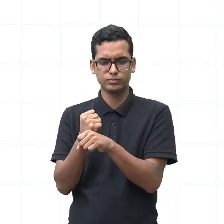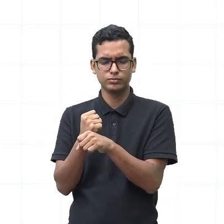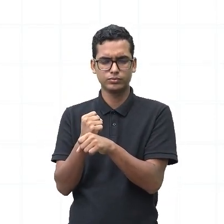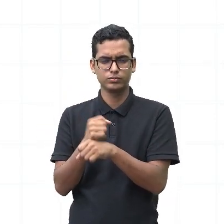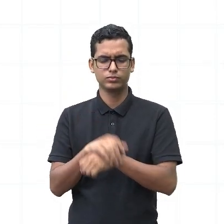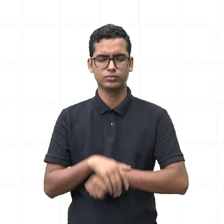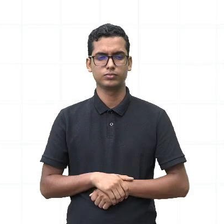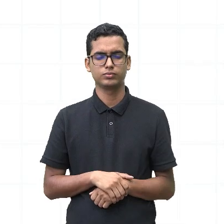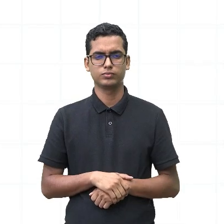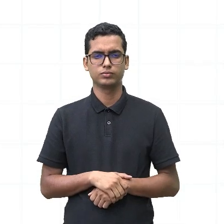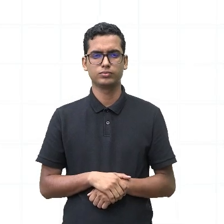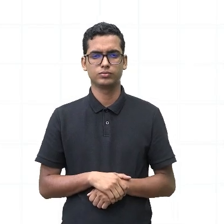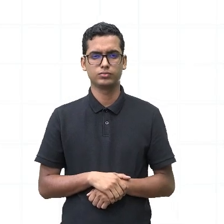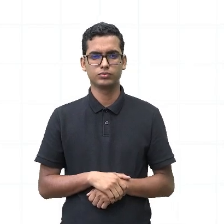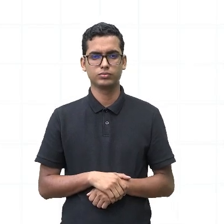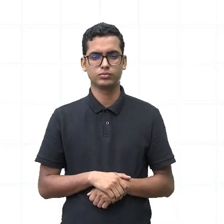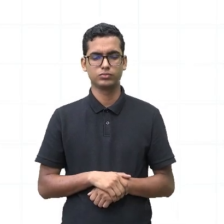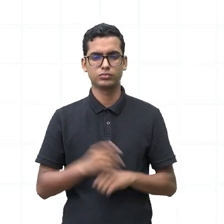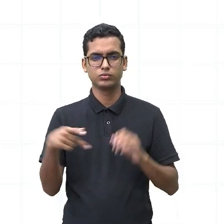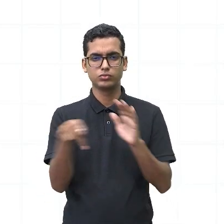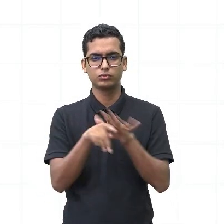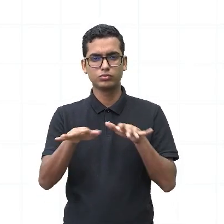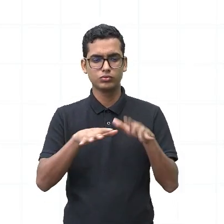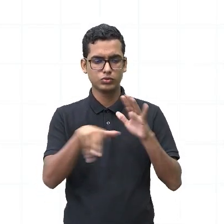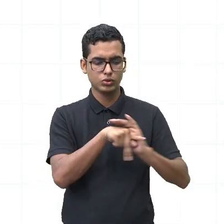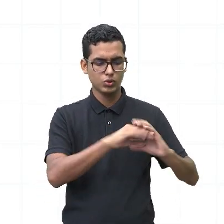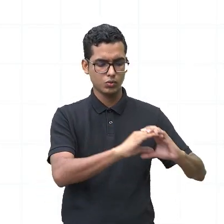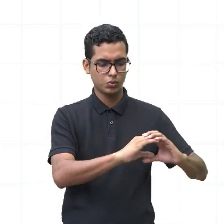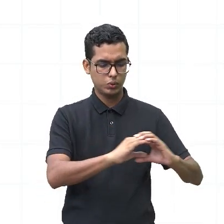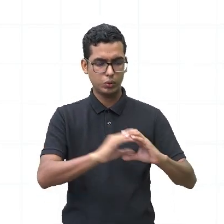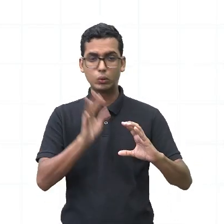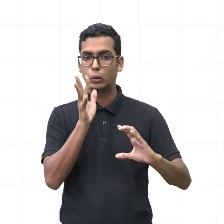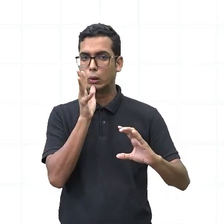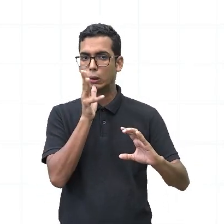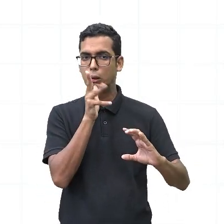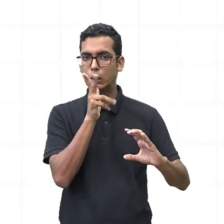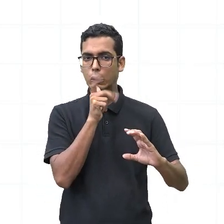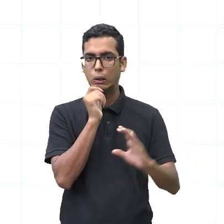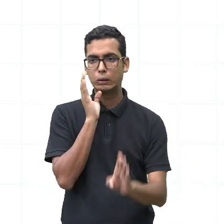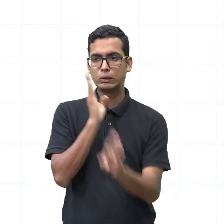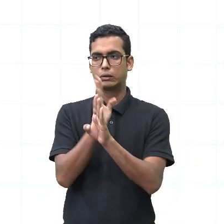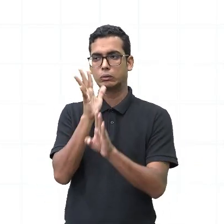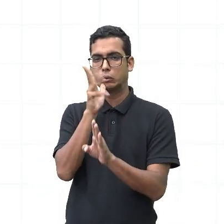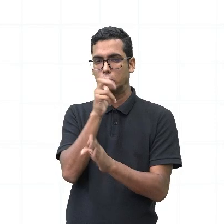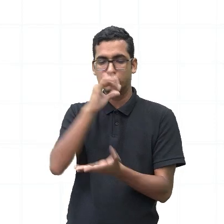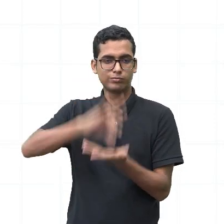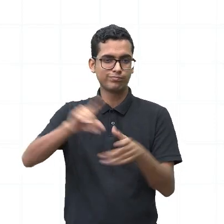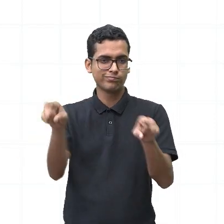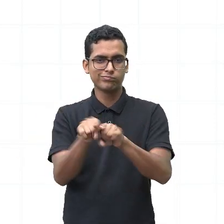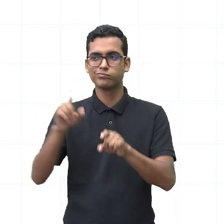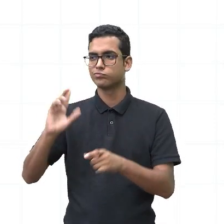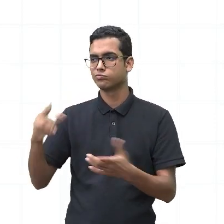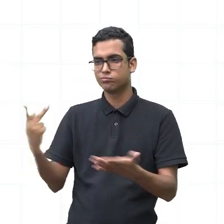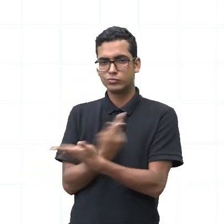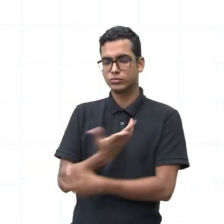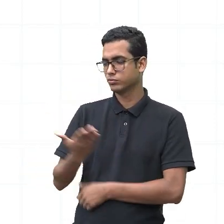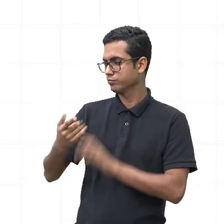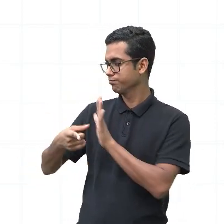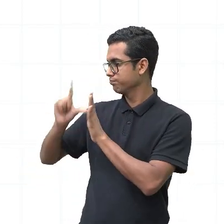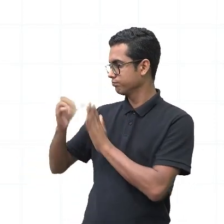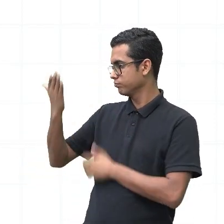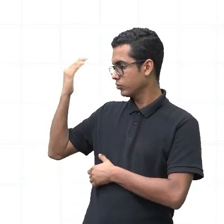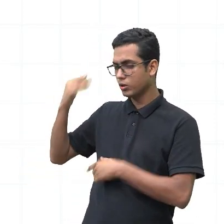né, é muito lento. Então, demorou bastante tempo para que eles descobrissem o que realmente acontecia, né? Então,